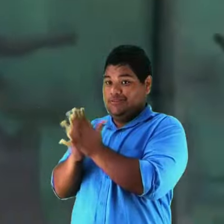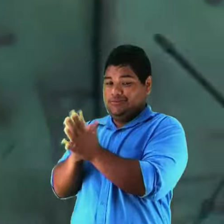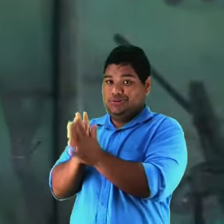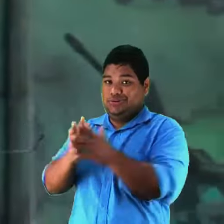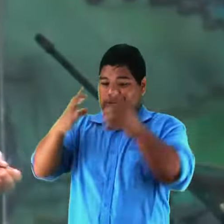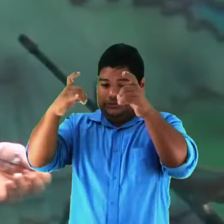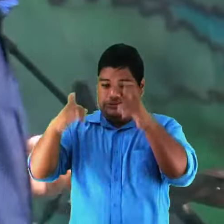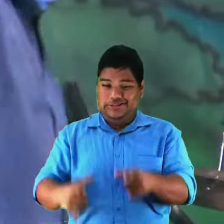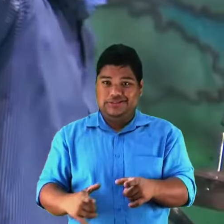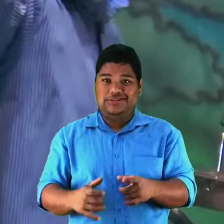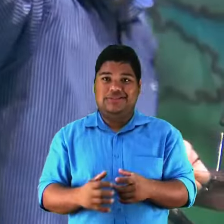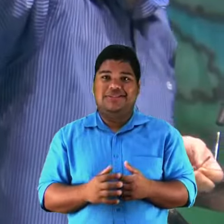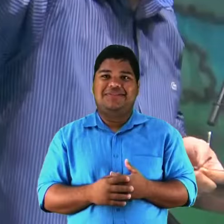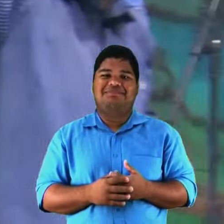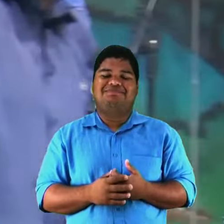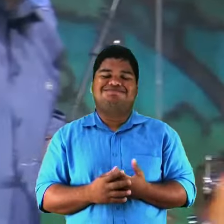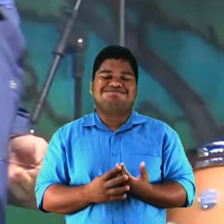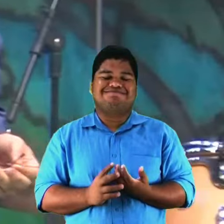Marechal